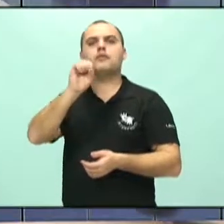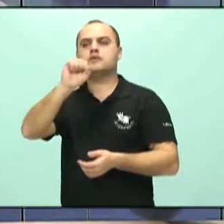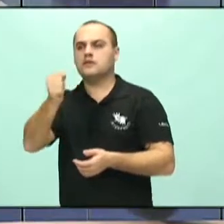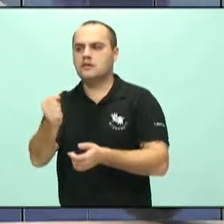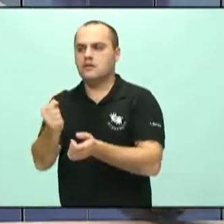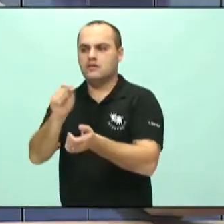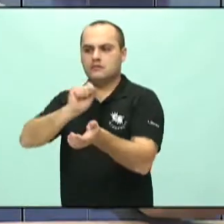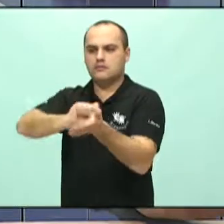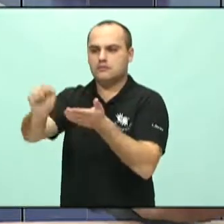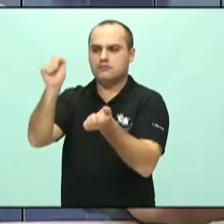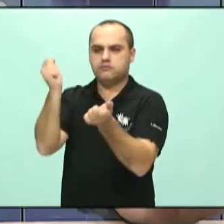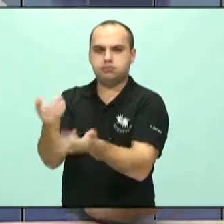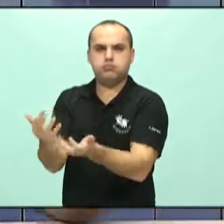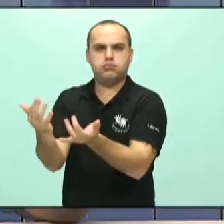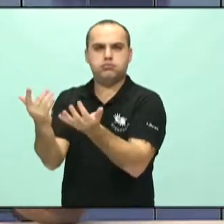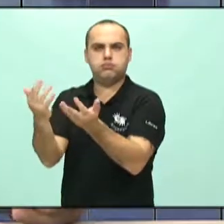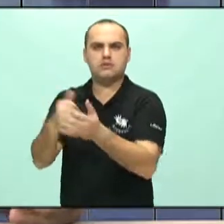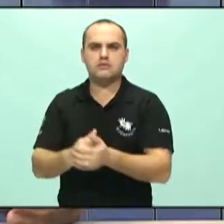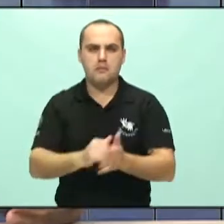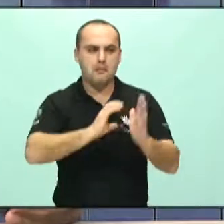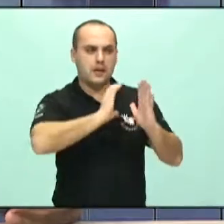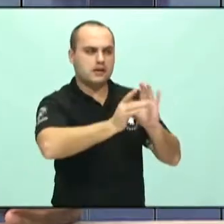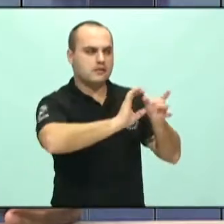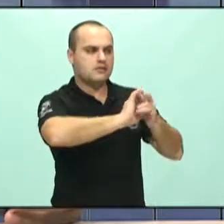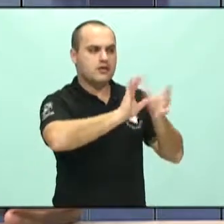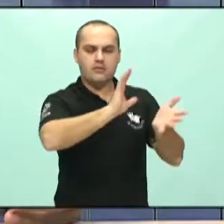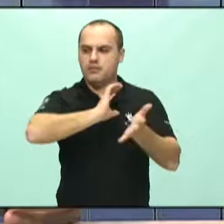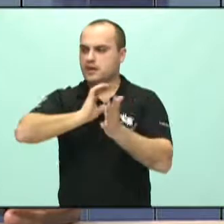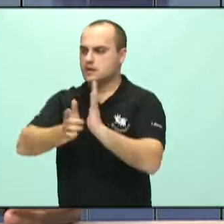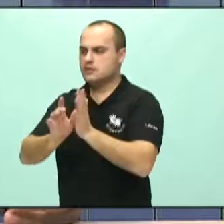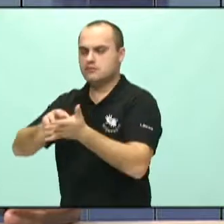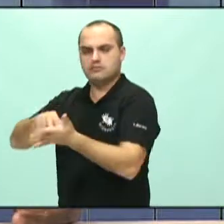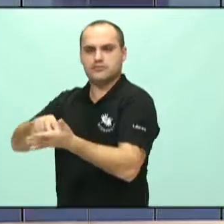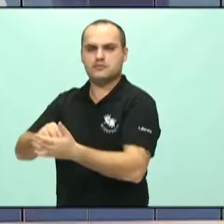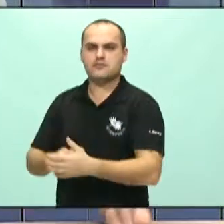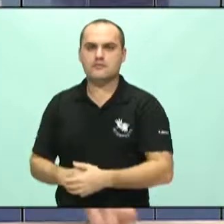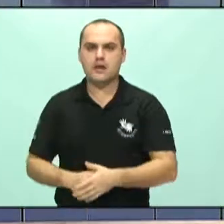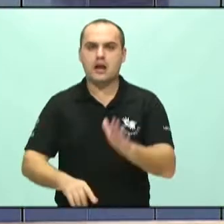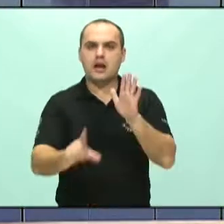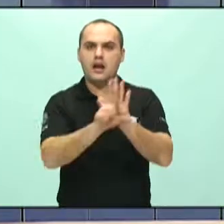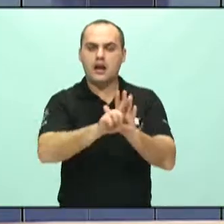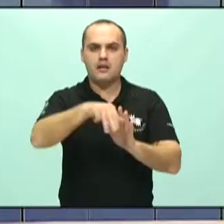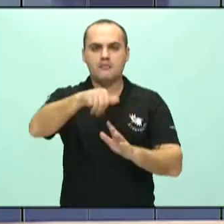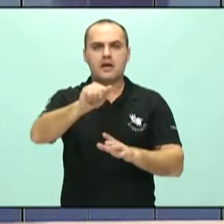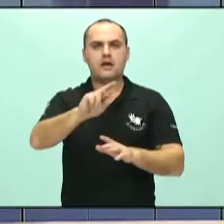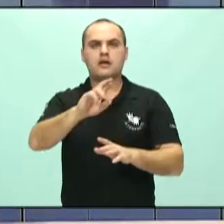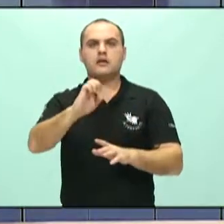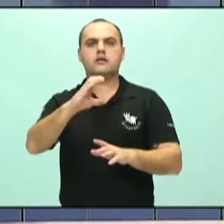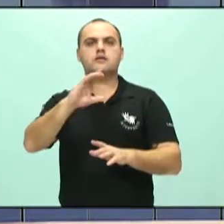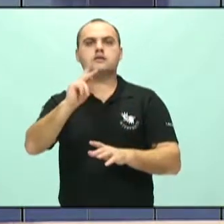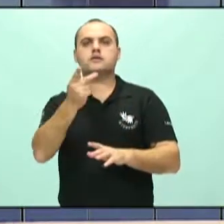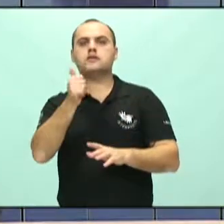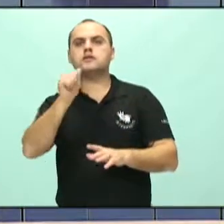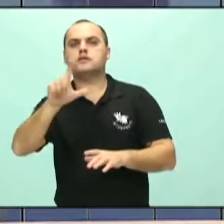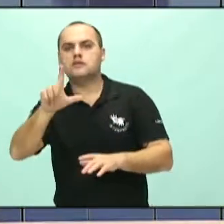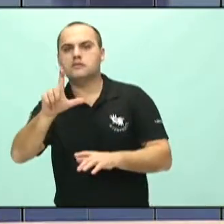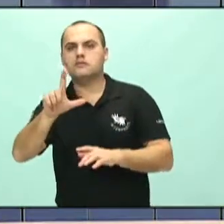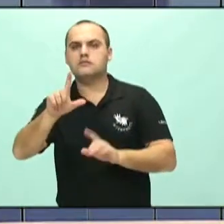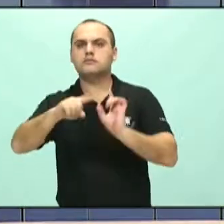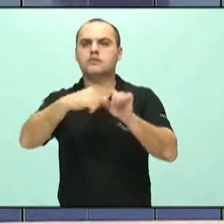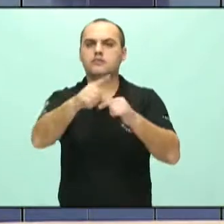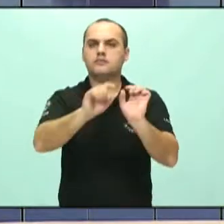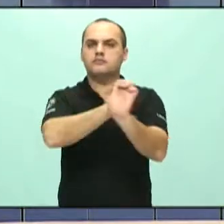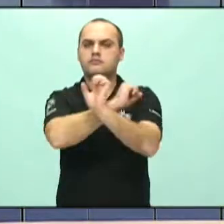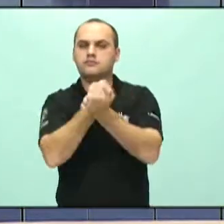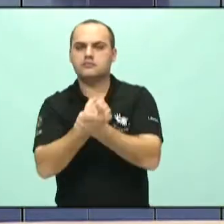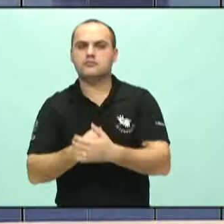existiu o Partido Liberal, o Partido Conservador? A lei que Marechal Deodoro colocou depois da abolição da escravatura. Né? Por que o Morro